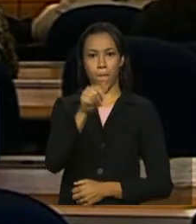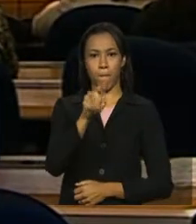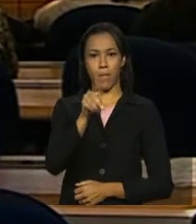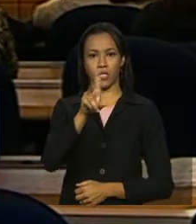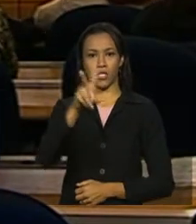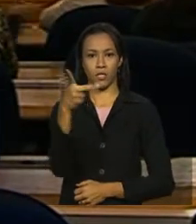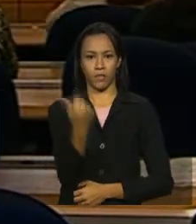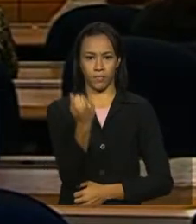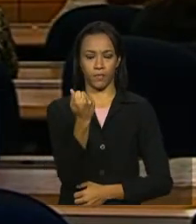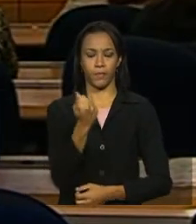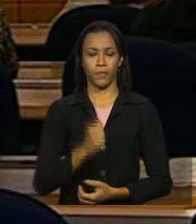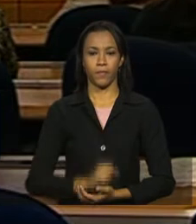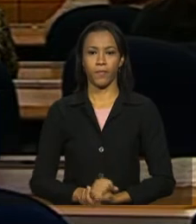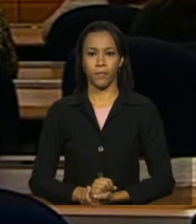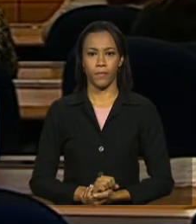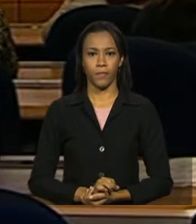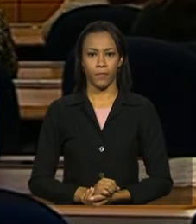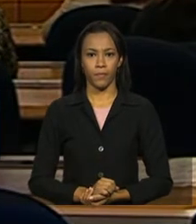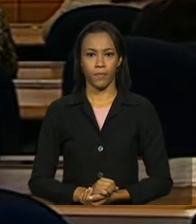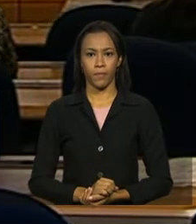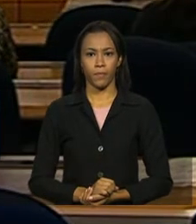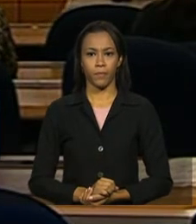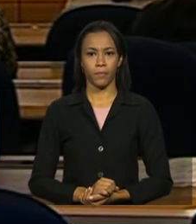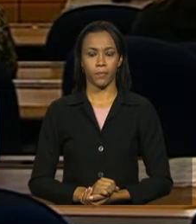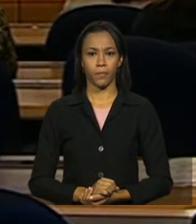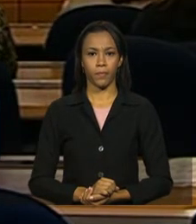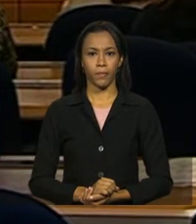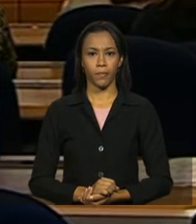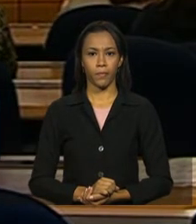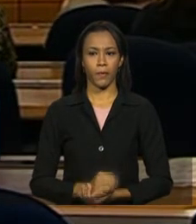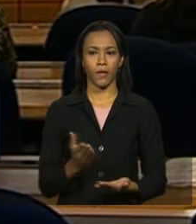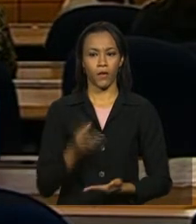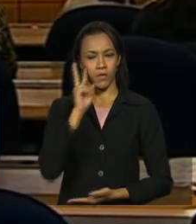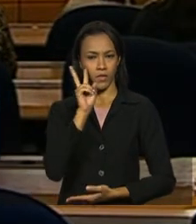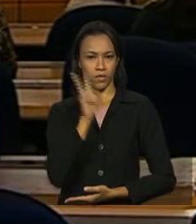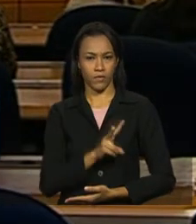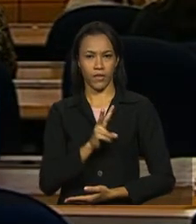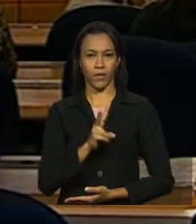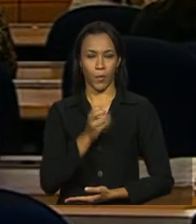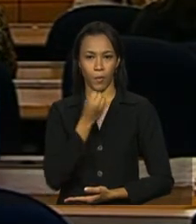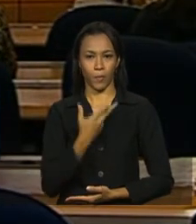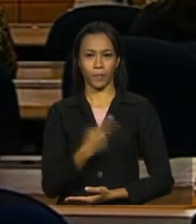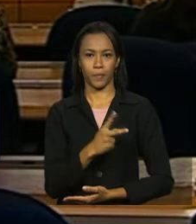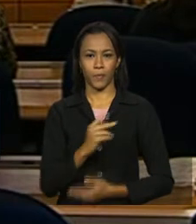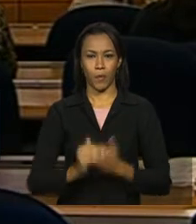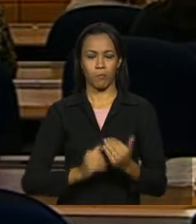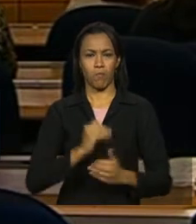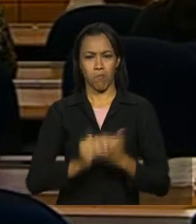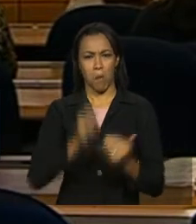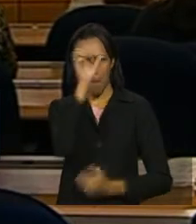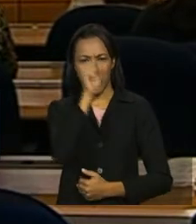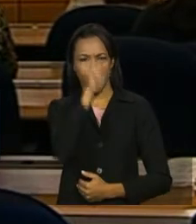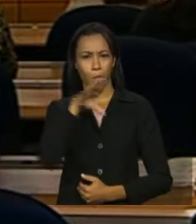Padilha e deixa eu passar antes para o Molina preciso ver a evolução do português do Molina cada